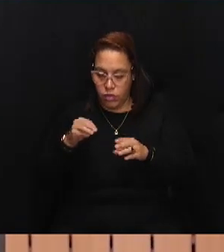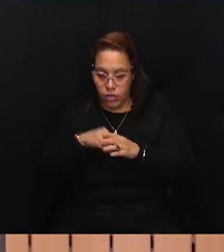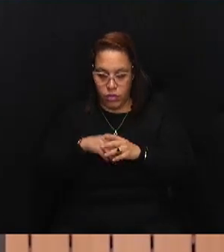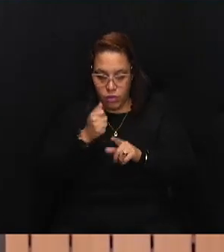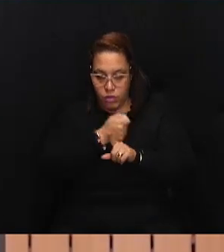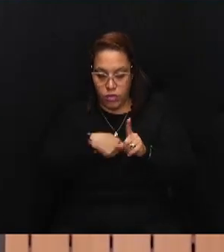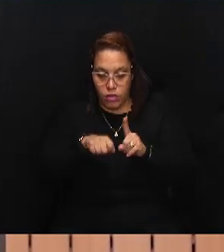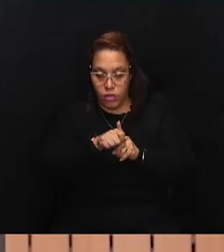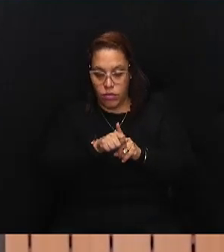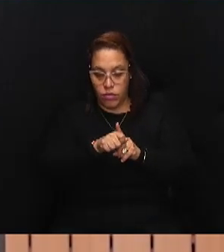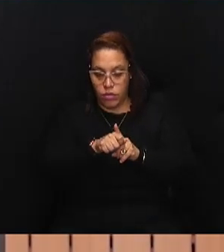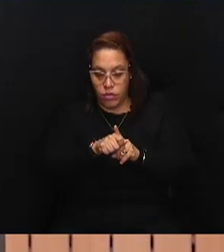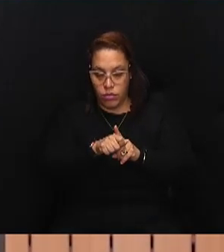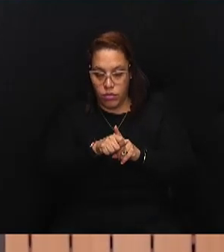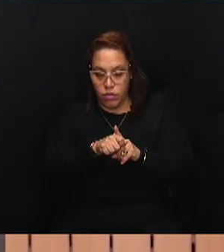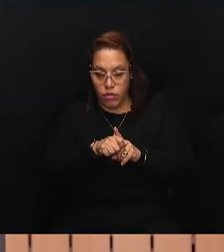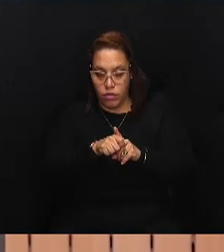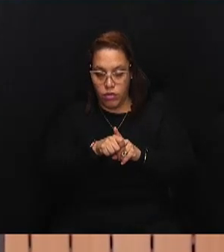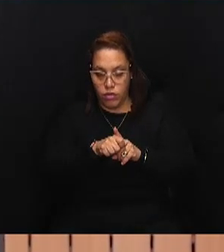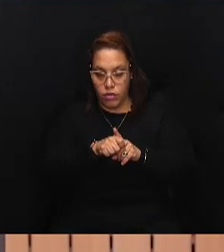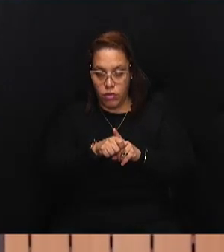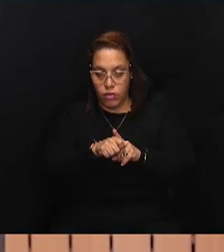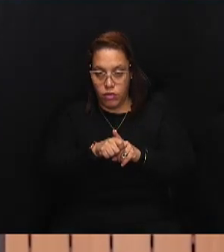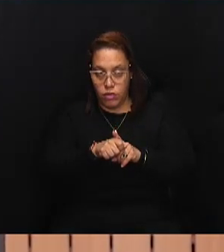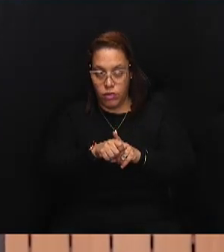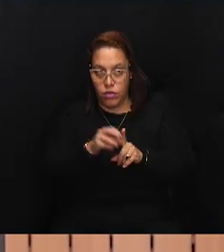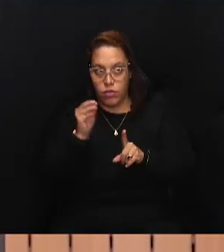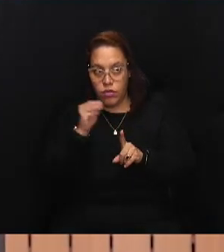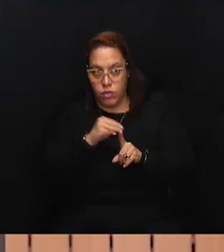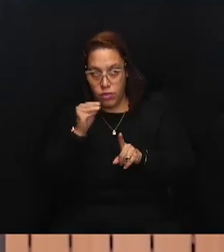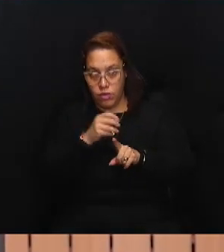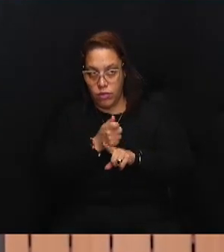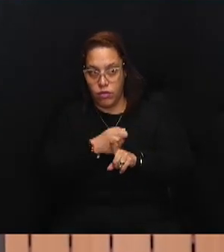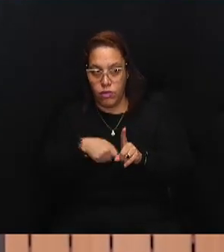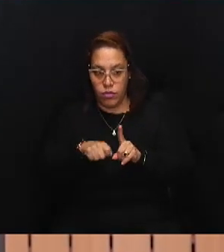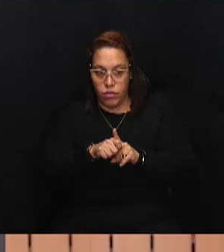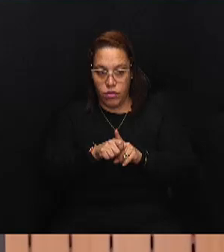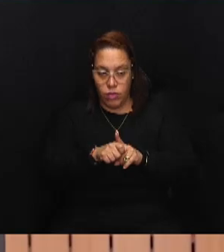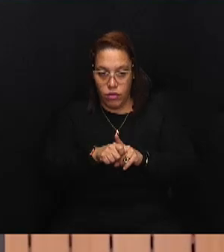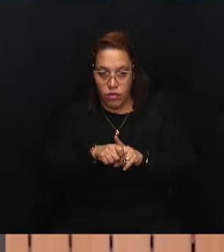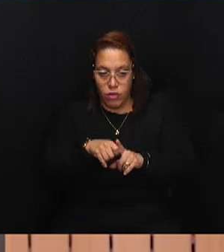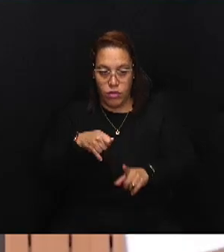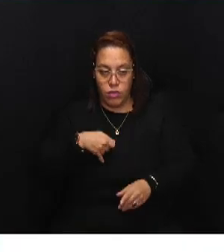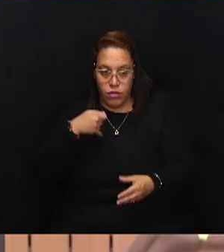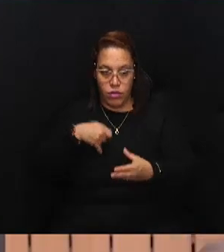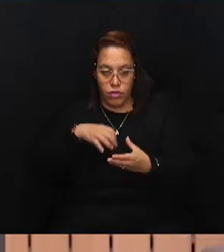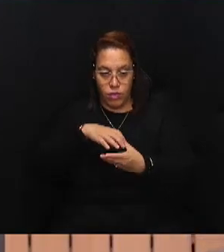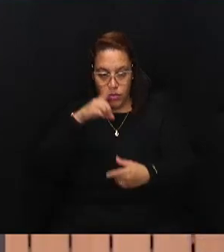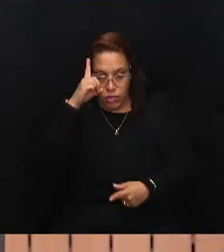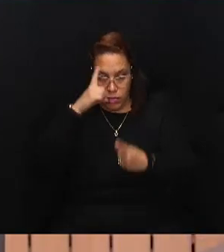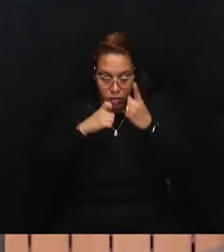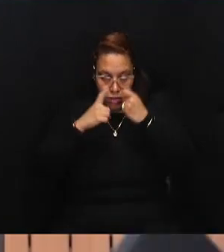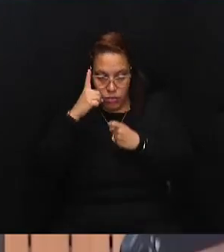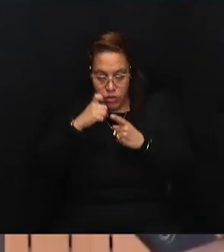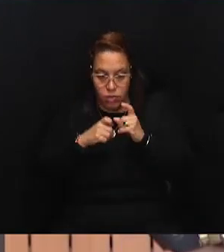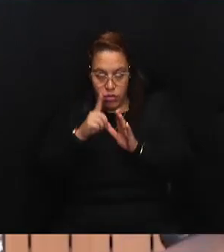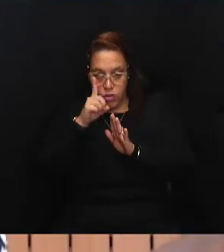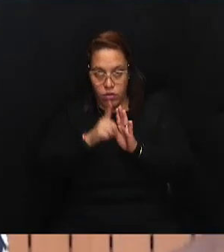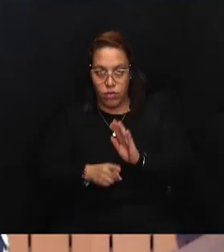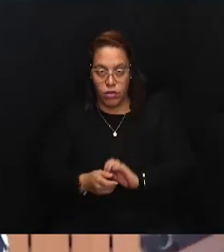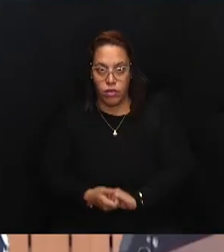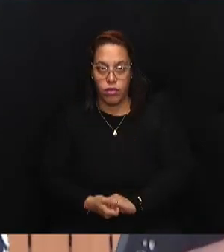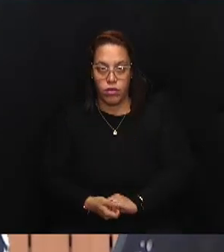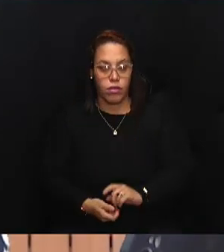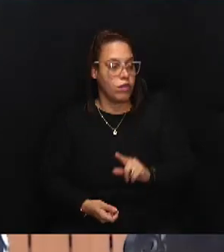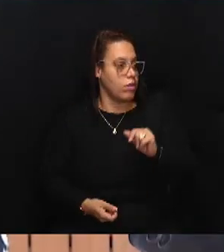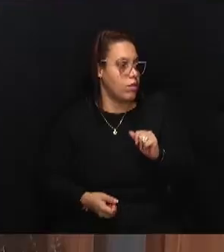assistência social, nós temos que falar em idoso em vulnerabilidade social e idoso em violações de direito. Tirando